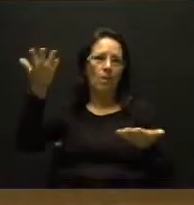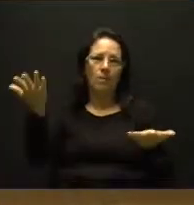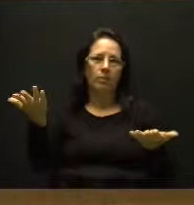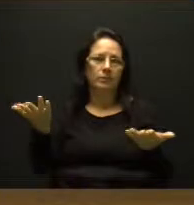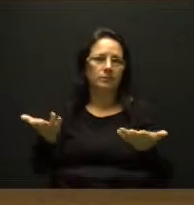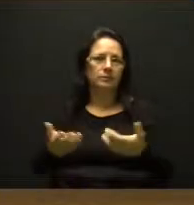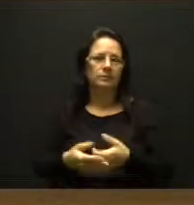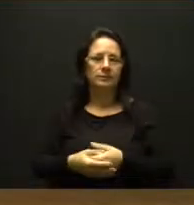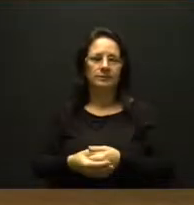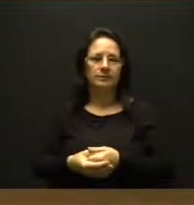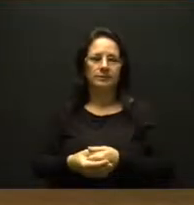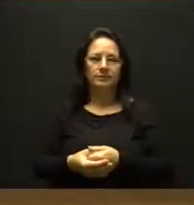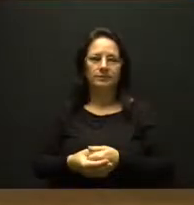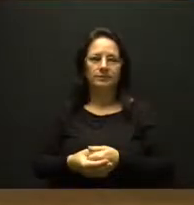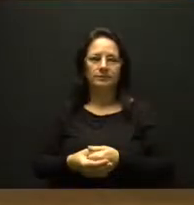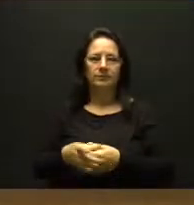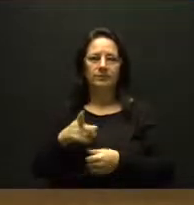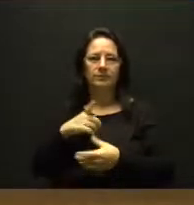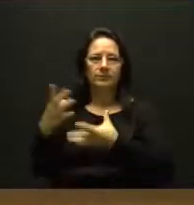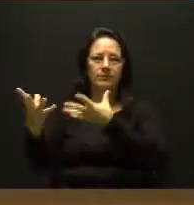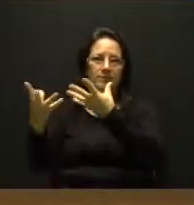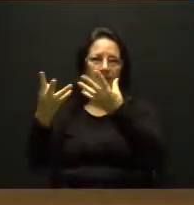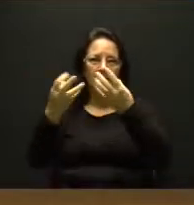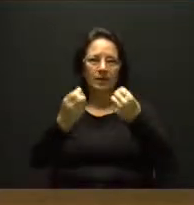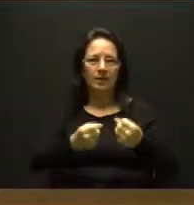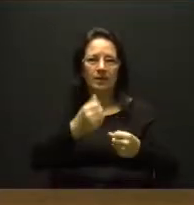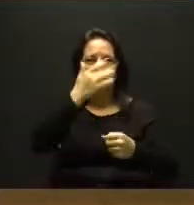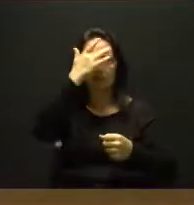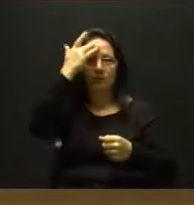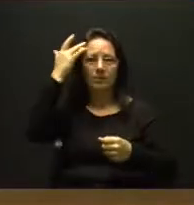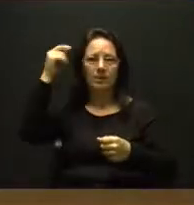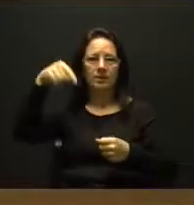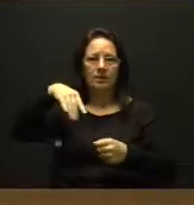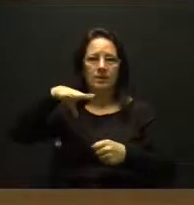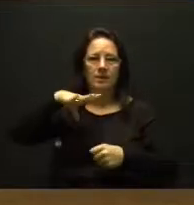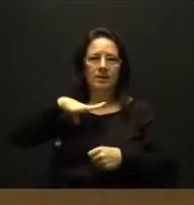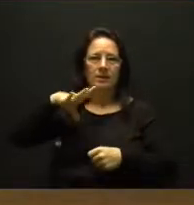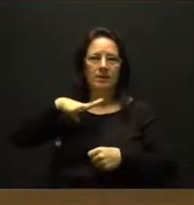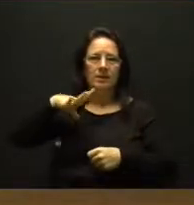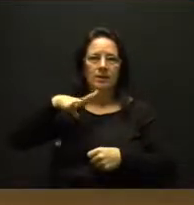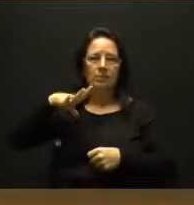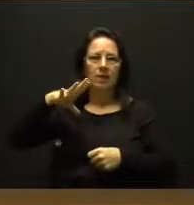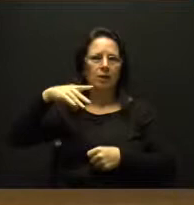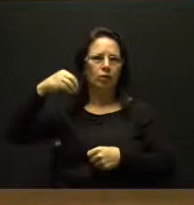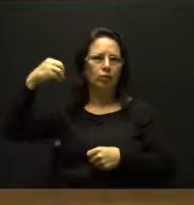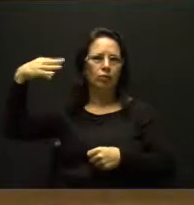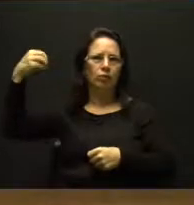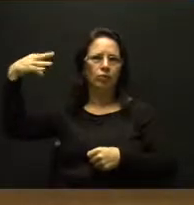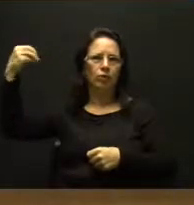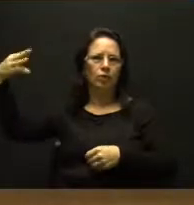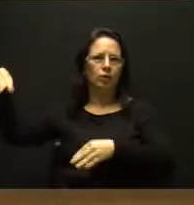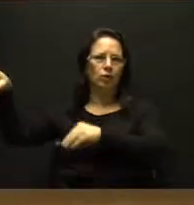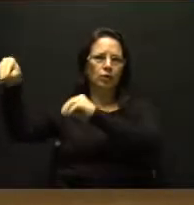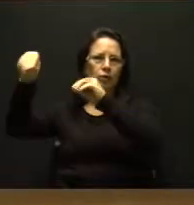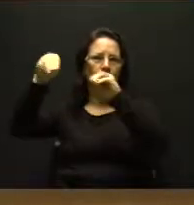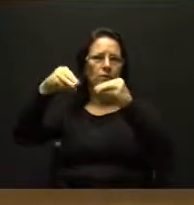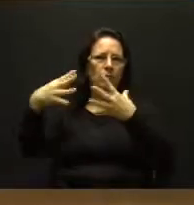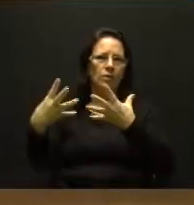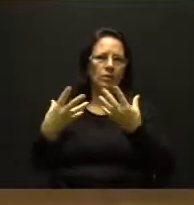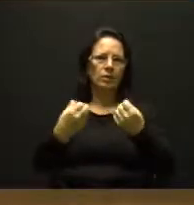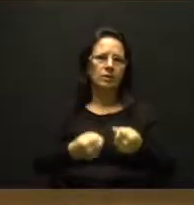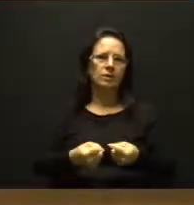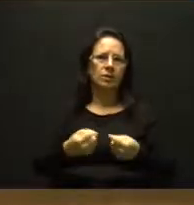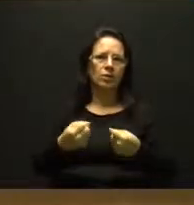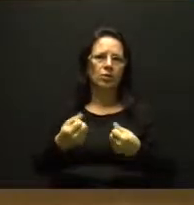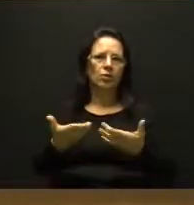que receber recepcionar pessoas que saíram de cubatão há mais de dez anos há 15 anos e aí você vê a